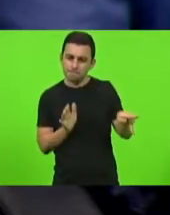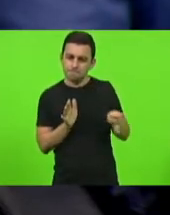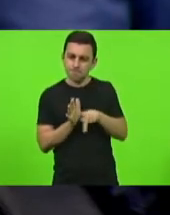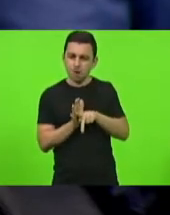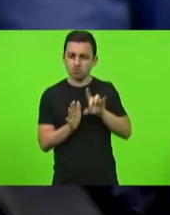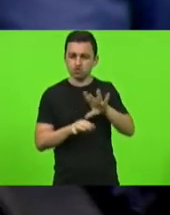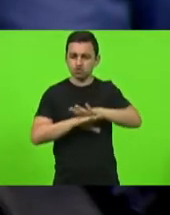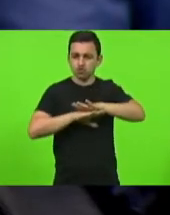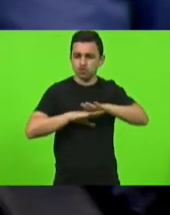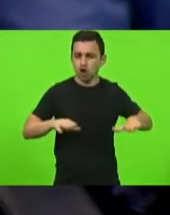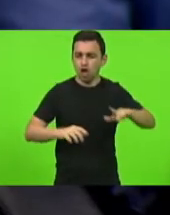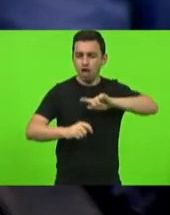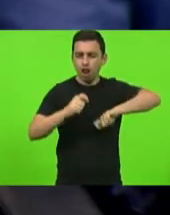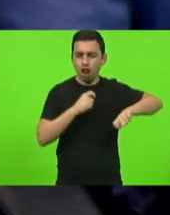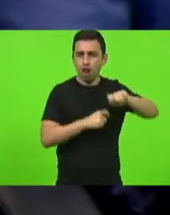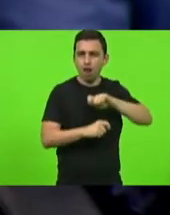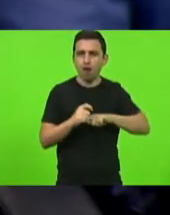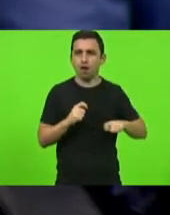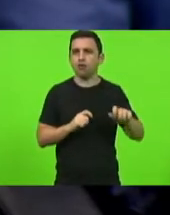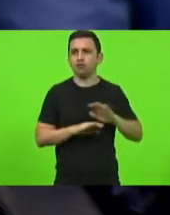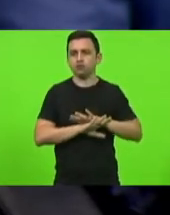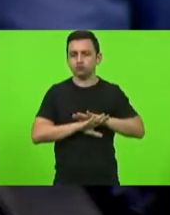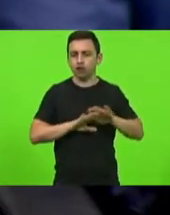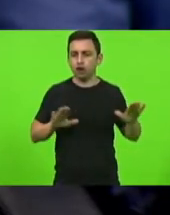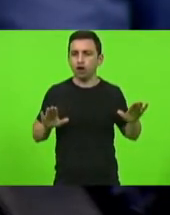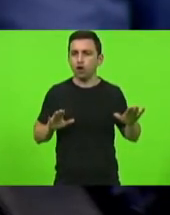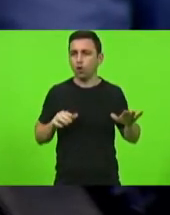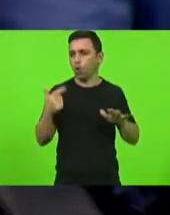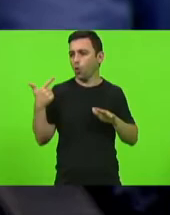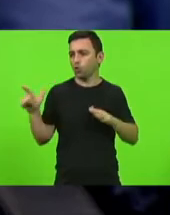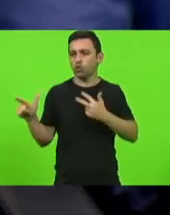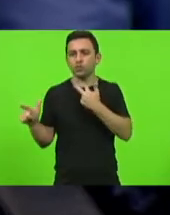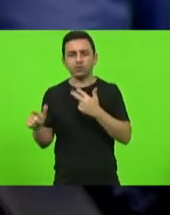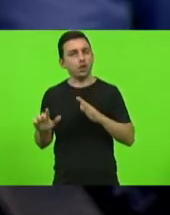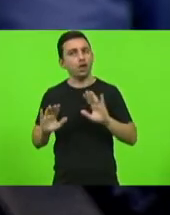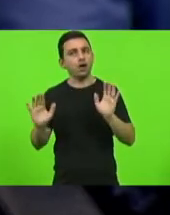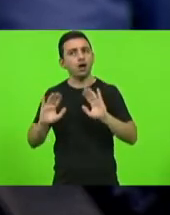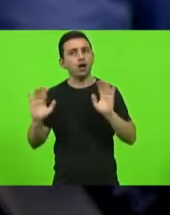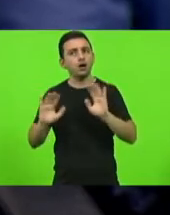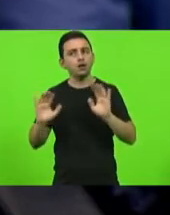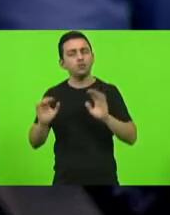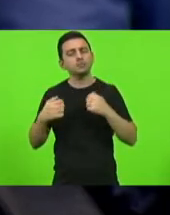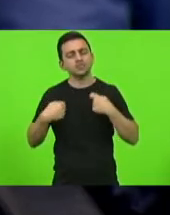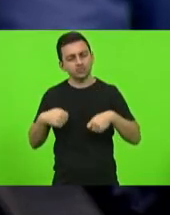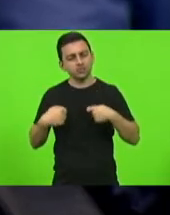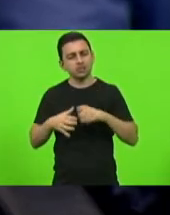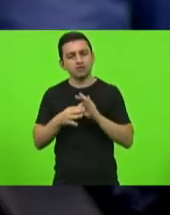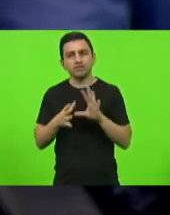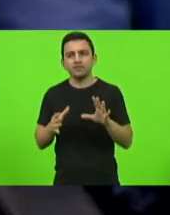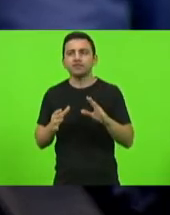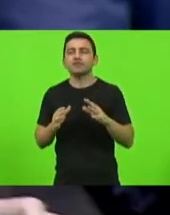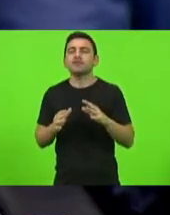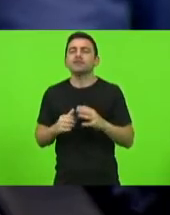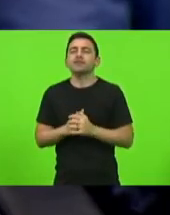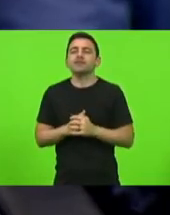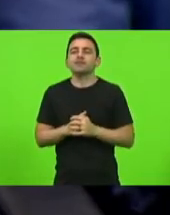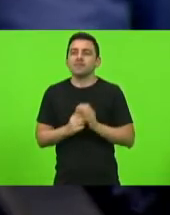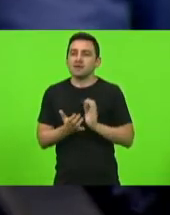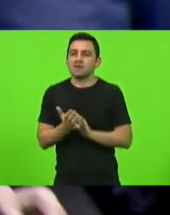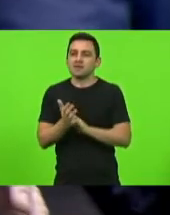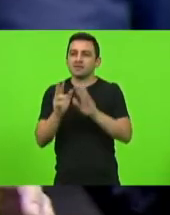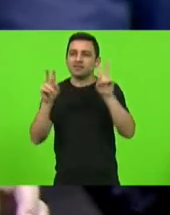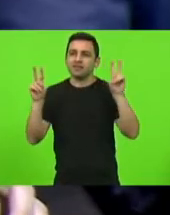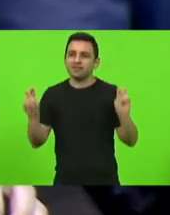serviço, oligopolizar o serviço, o mercado. Isso não pode ser permitido também. Então, parabenizo pelo tema,